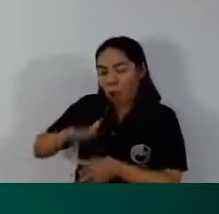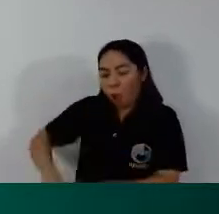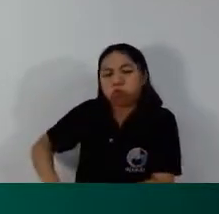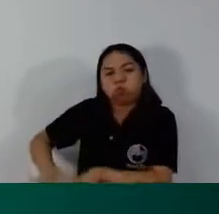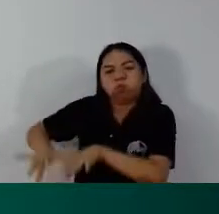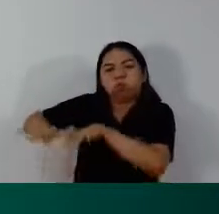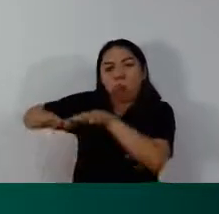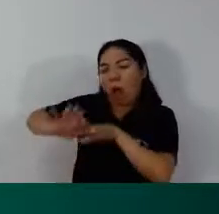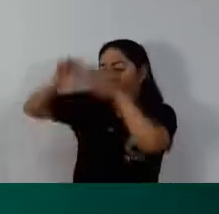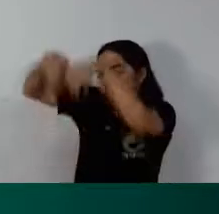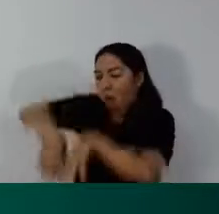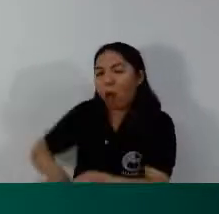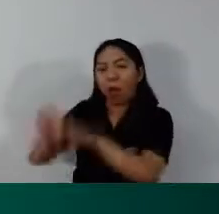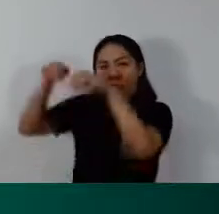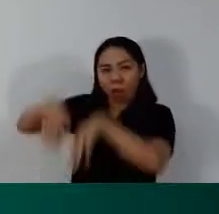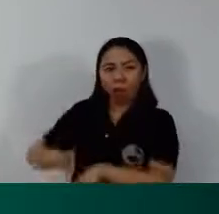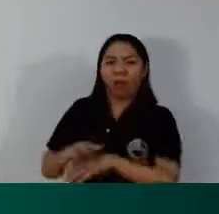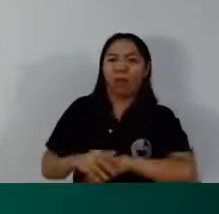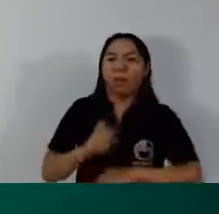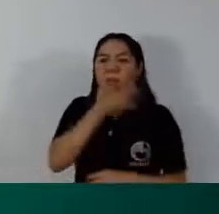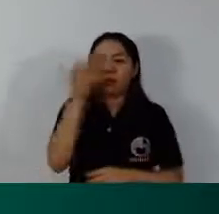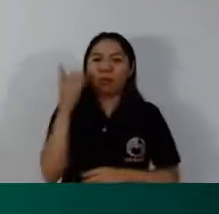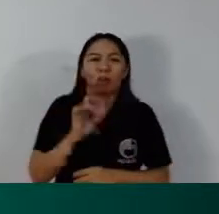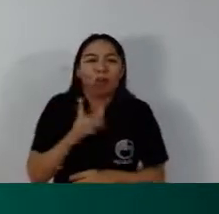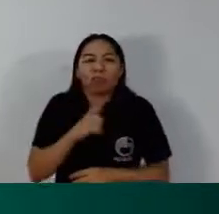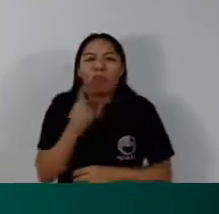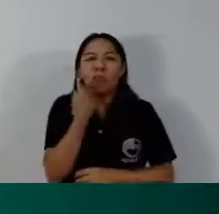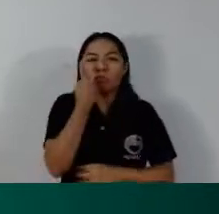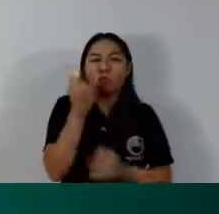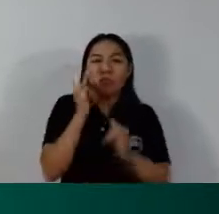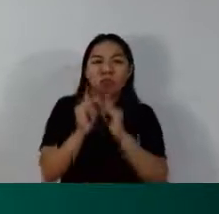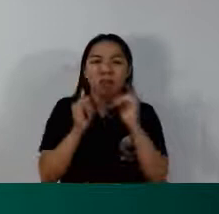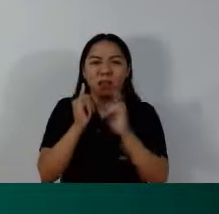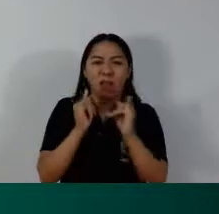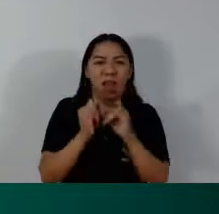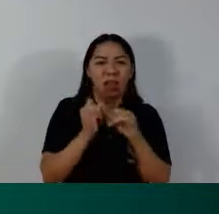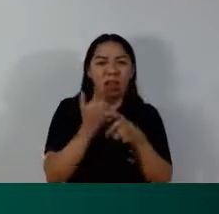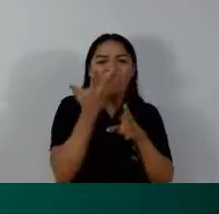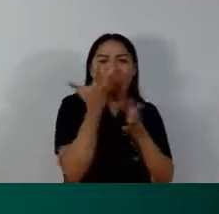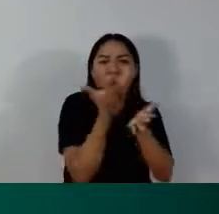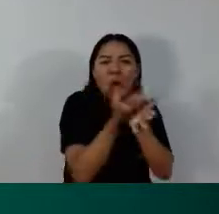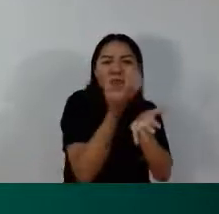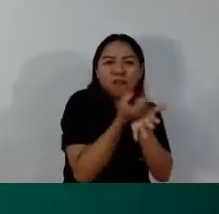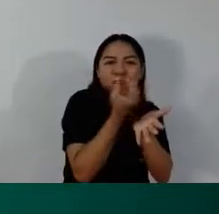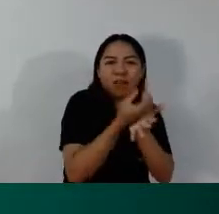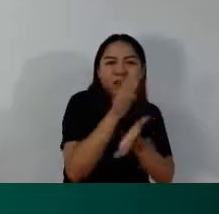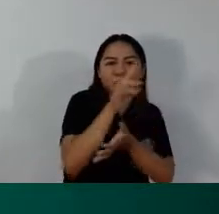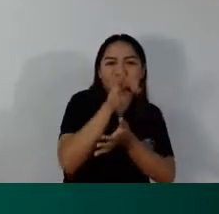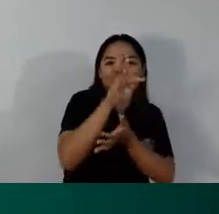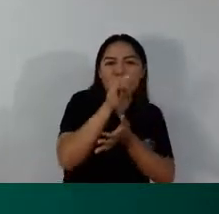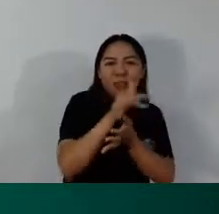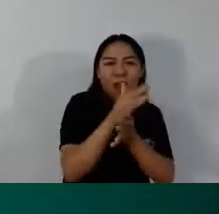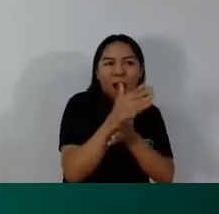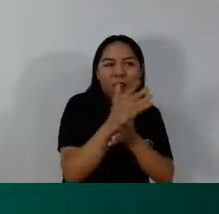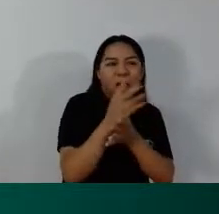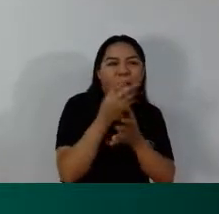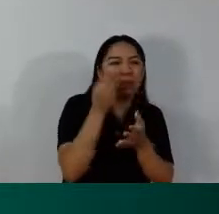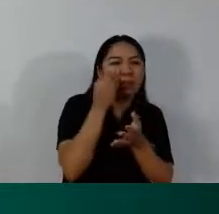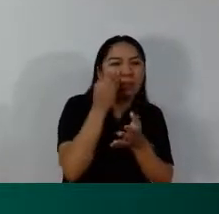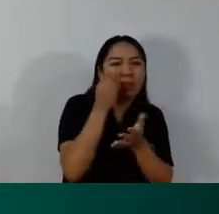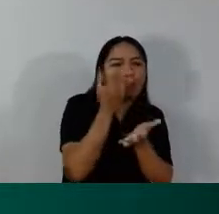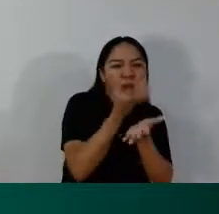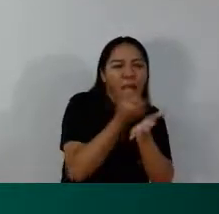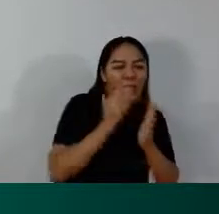é a pessoa que só tem uma internet vizinho pegando o wi-fi do vizinho gravou das coisas na rua é a cidade Fortaleza ordinária